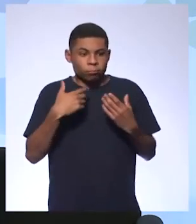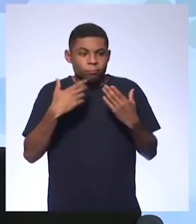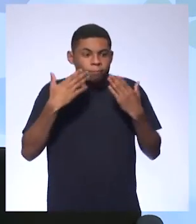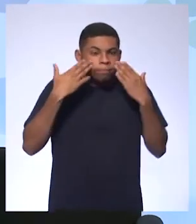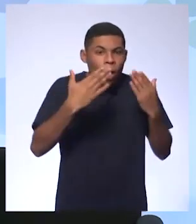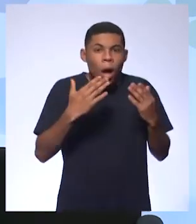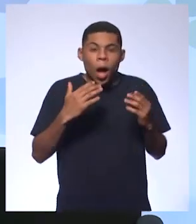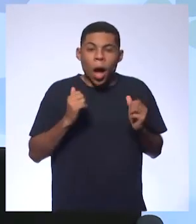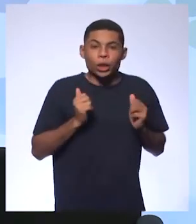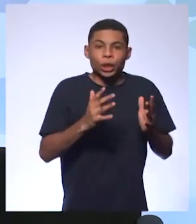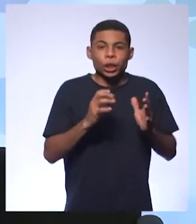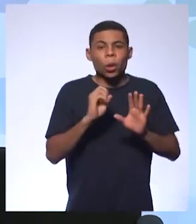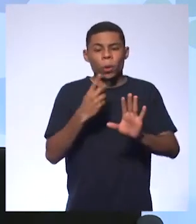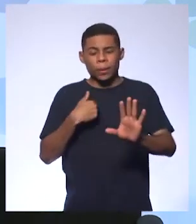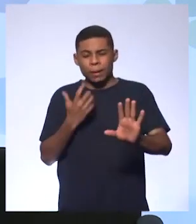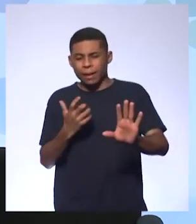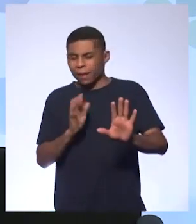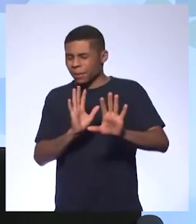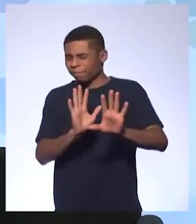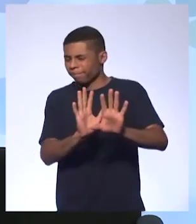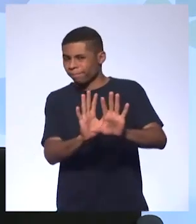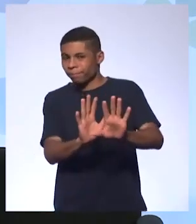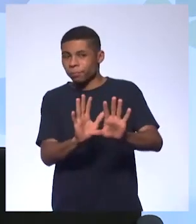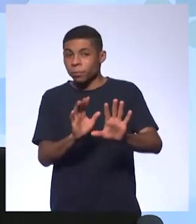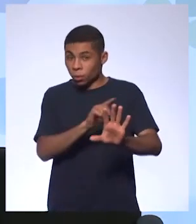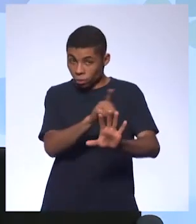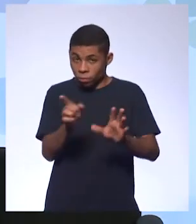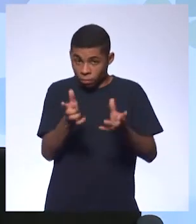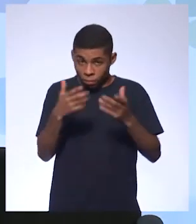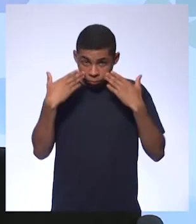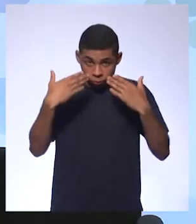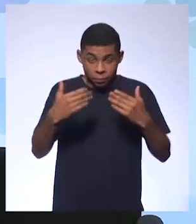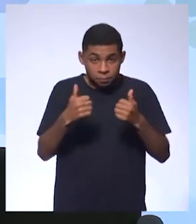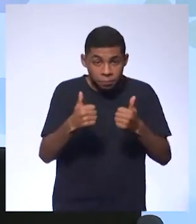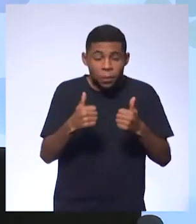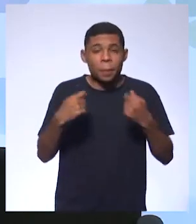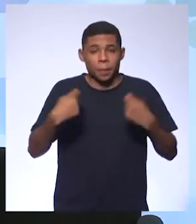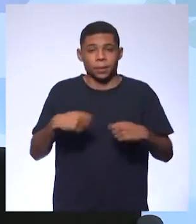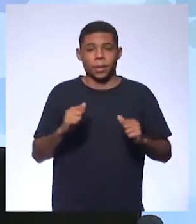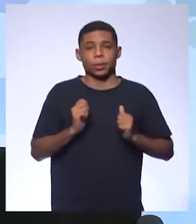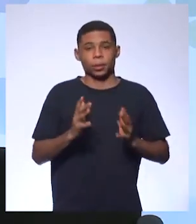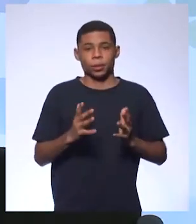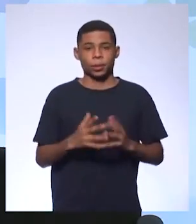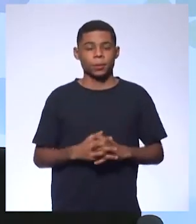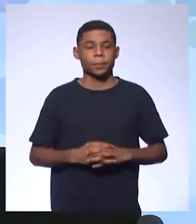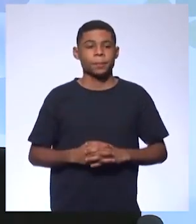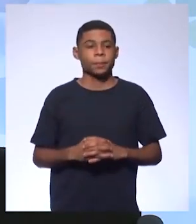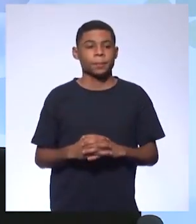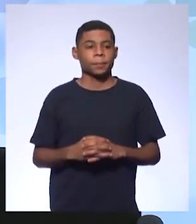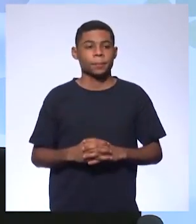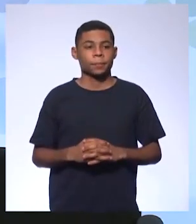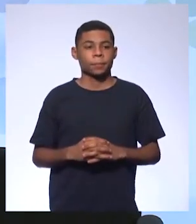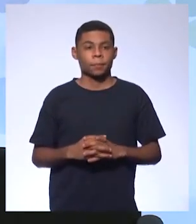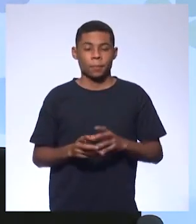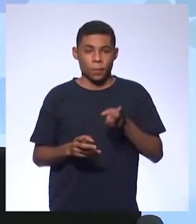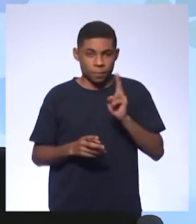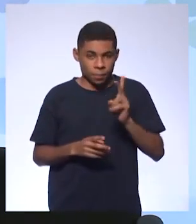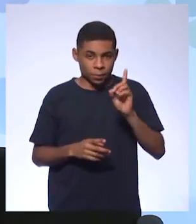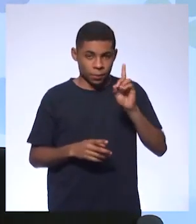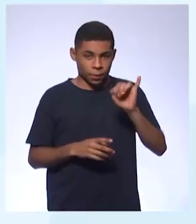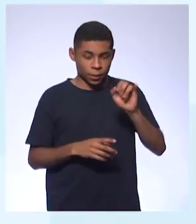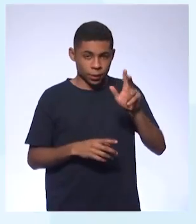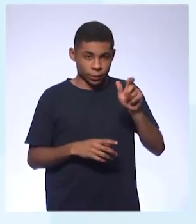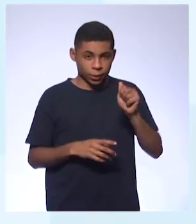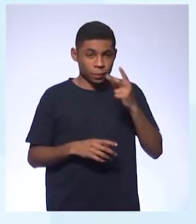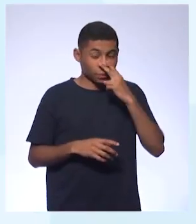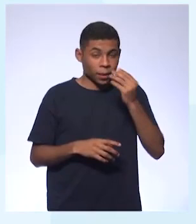querer e do agir. Afinal, para mudar os hábitos, a gente precisa agir. Então, consequentemente, essa deixa, que foi um